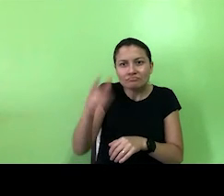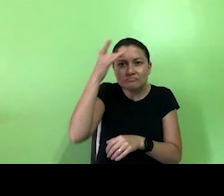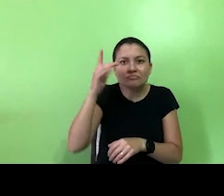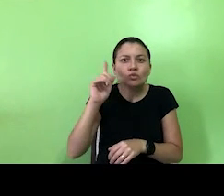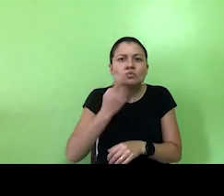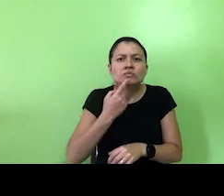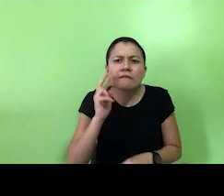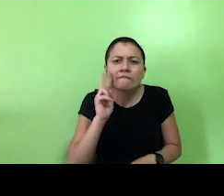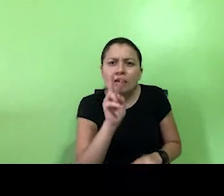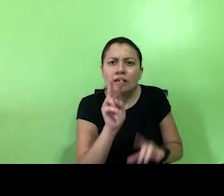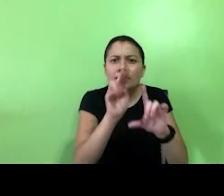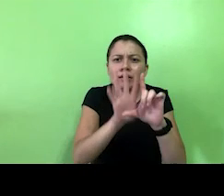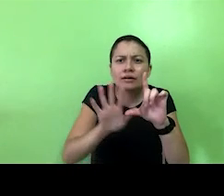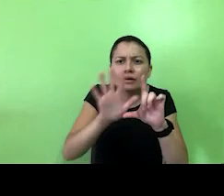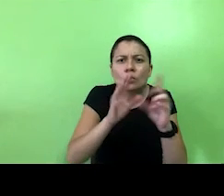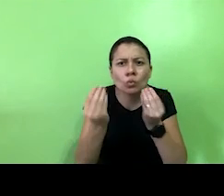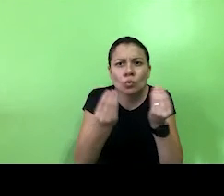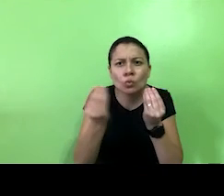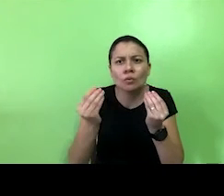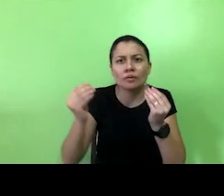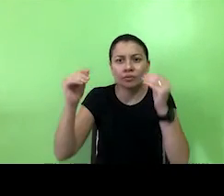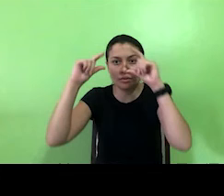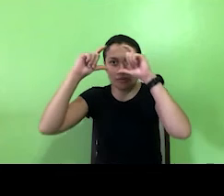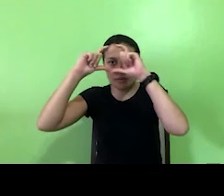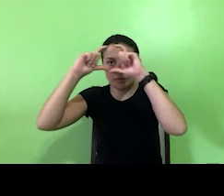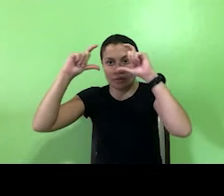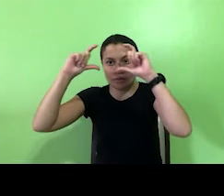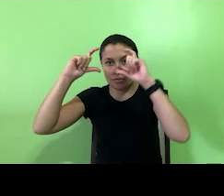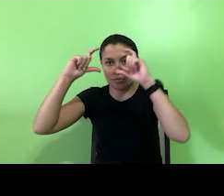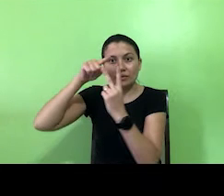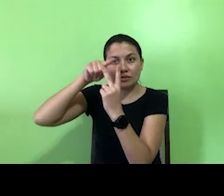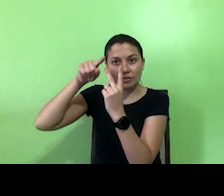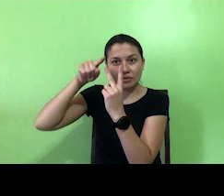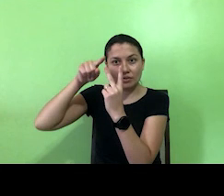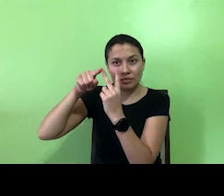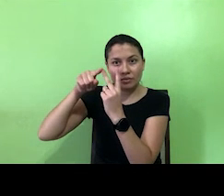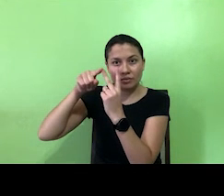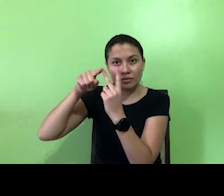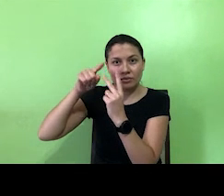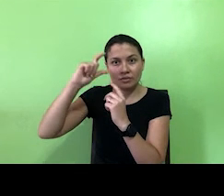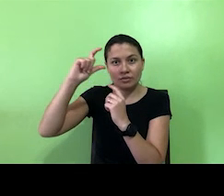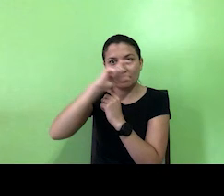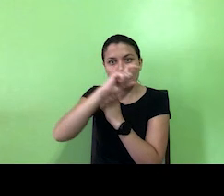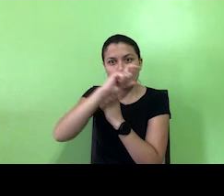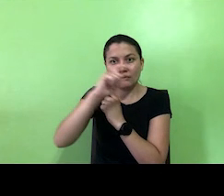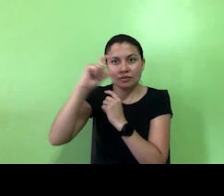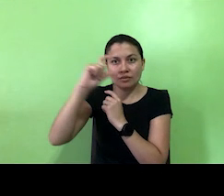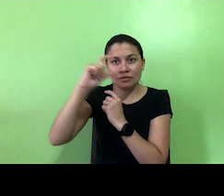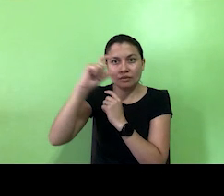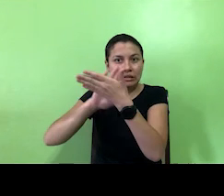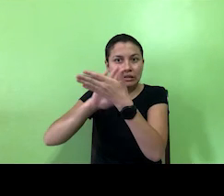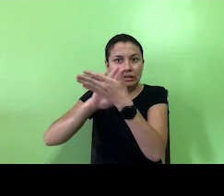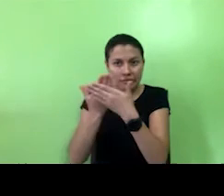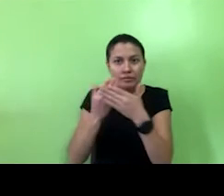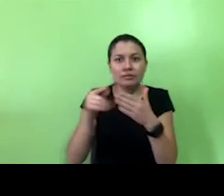Então, aqui para vocês entenderem, aqui de cima para baixo, ali em cima tem os dois intérpretes. Então, um estava interpretava o que